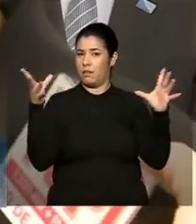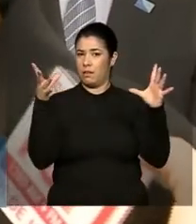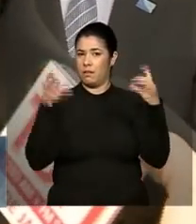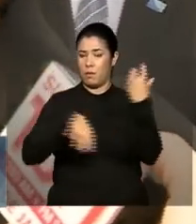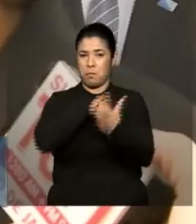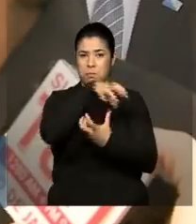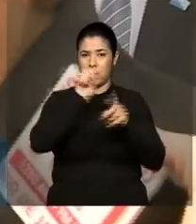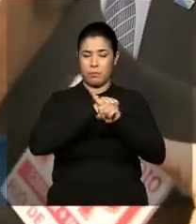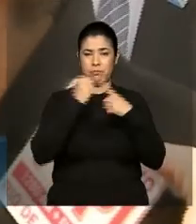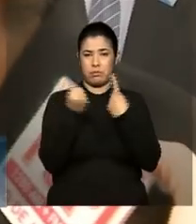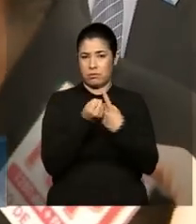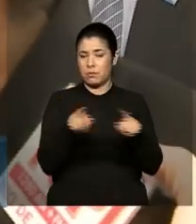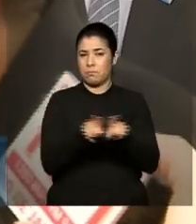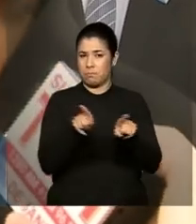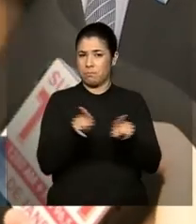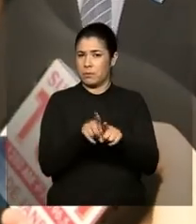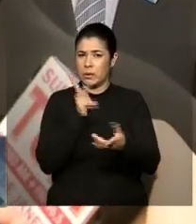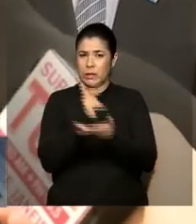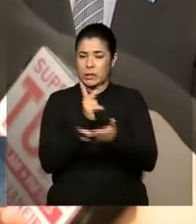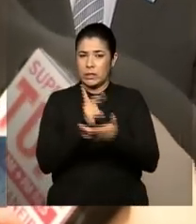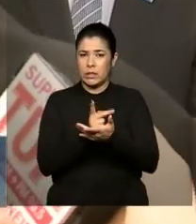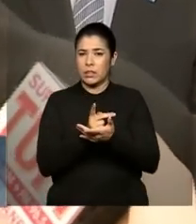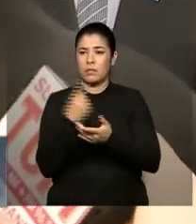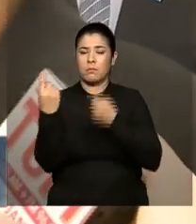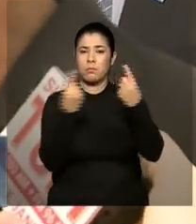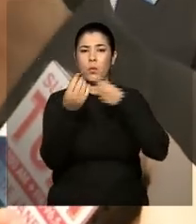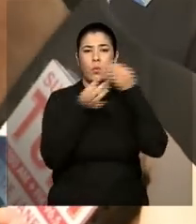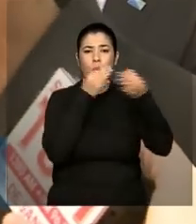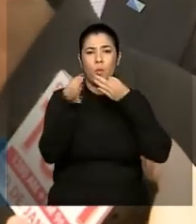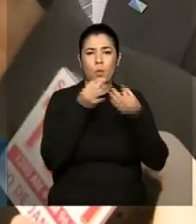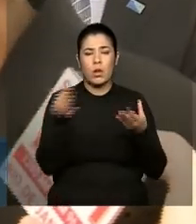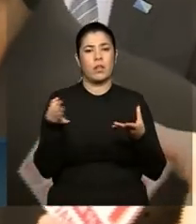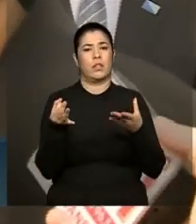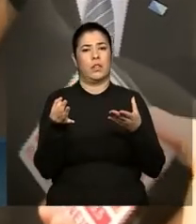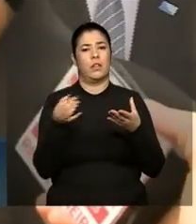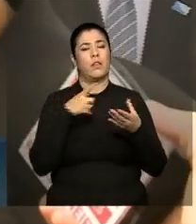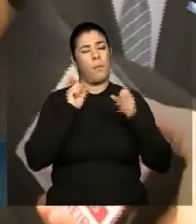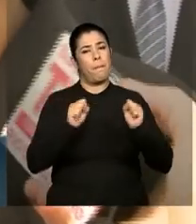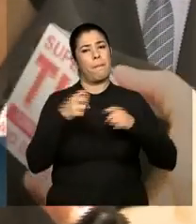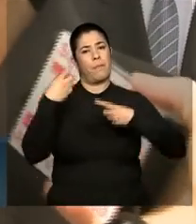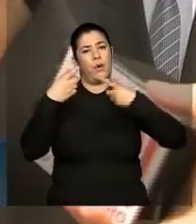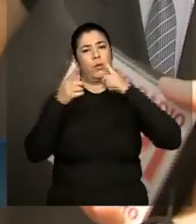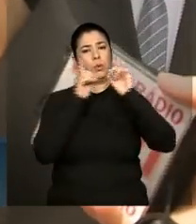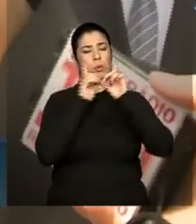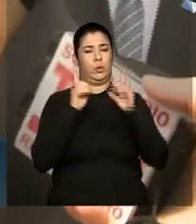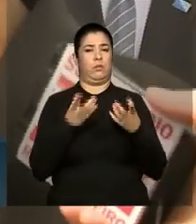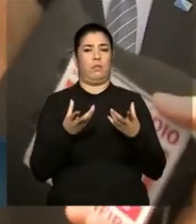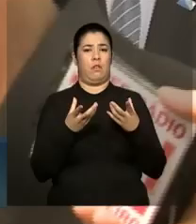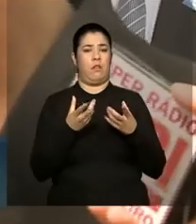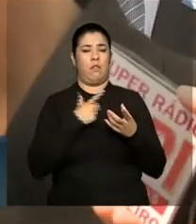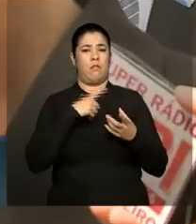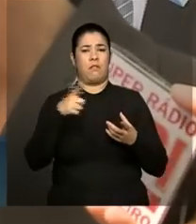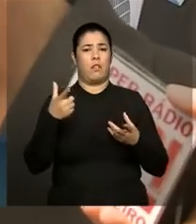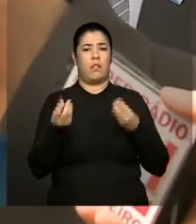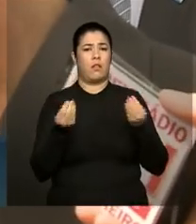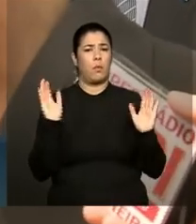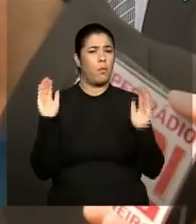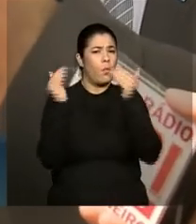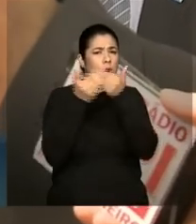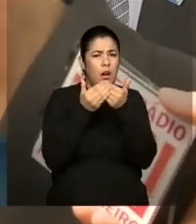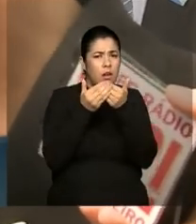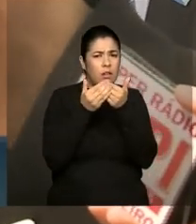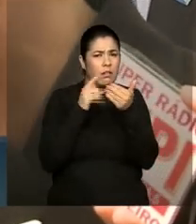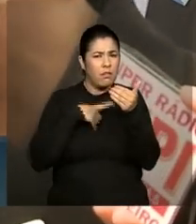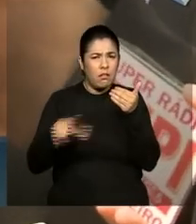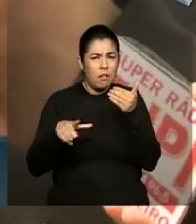movimentos sociais sendo ouvidos e com os quais você dialoga, não seja algo fechado, que não